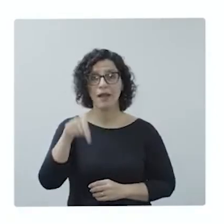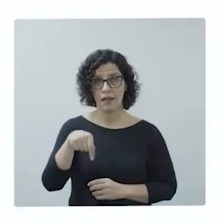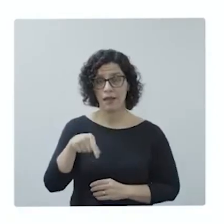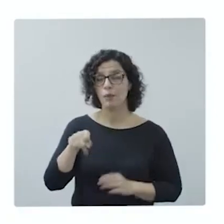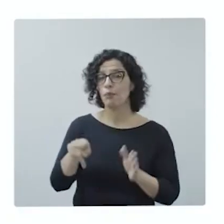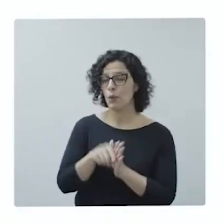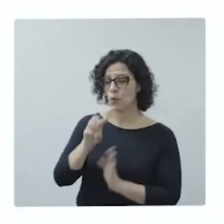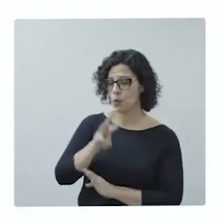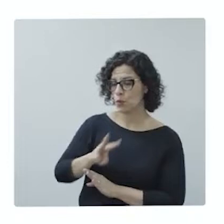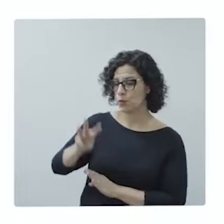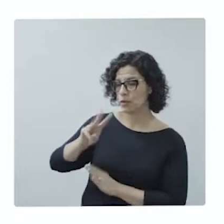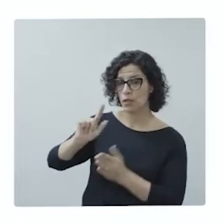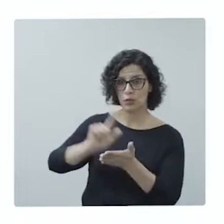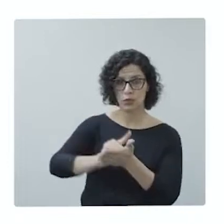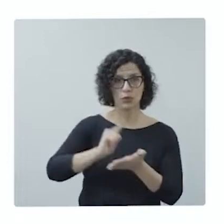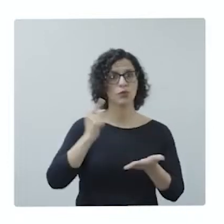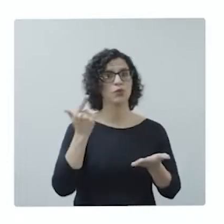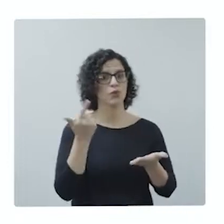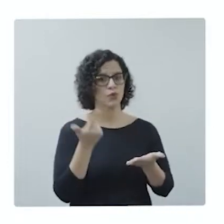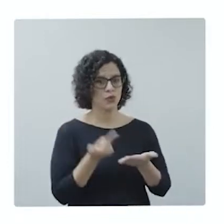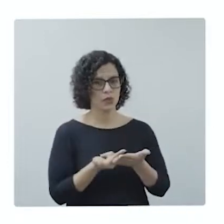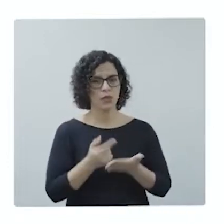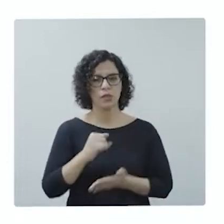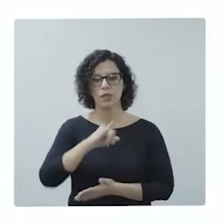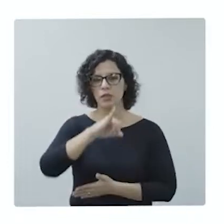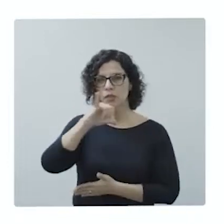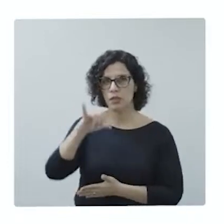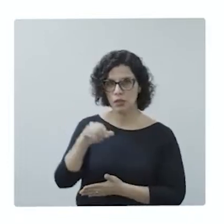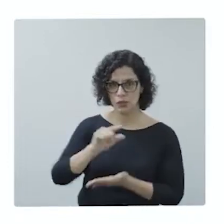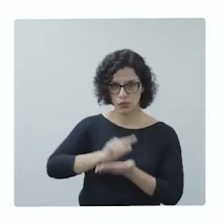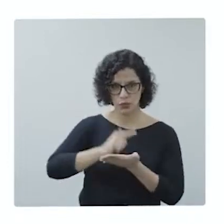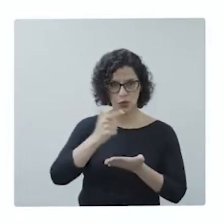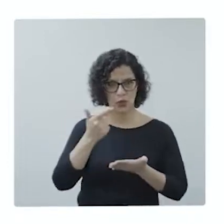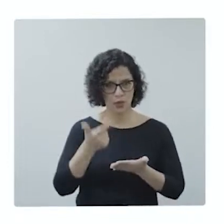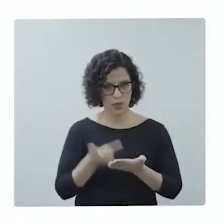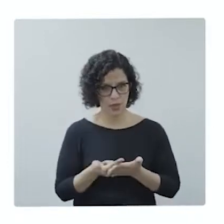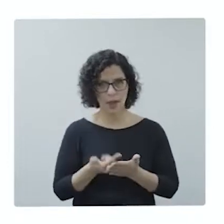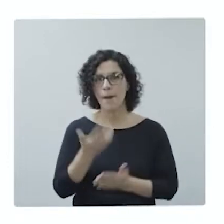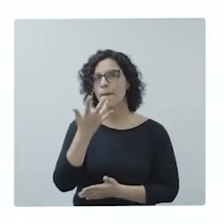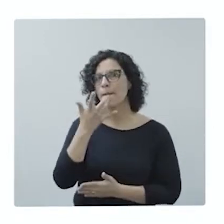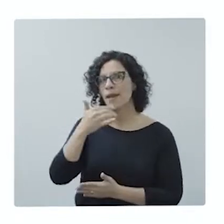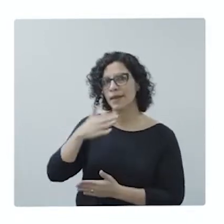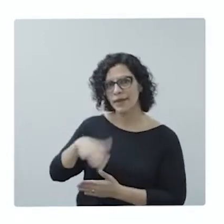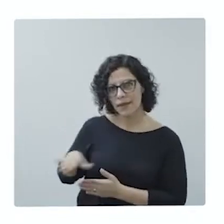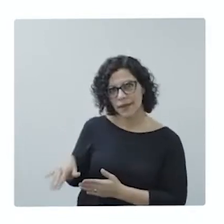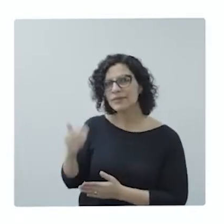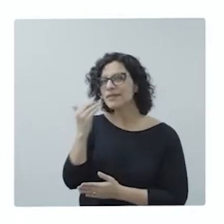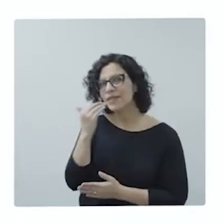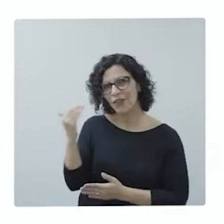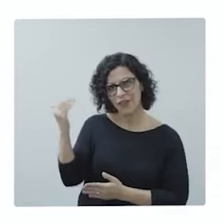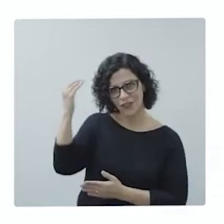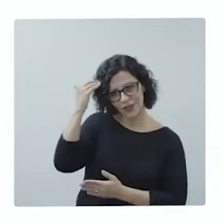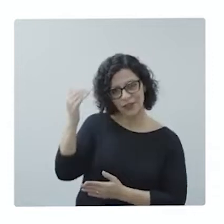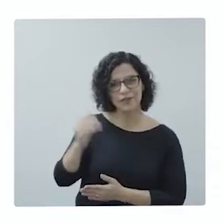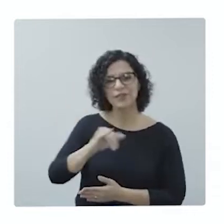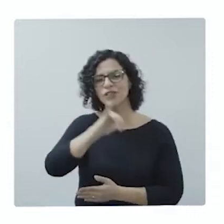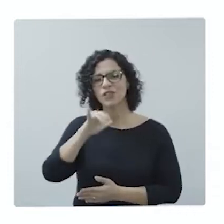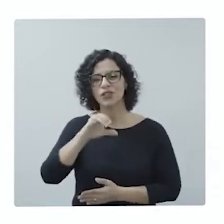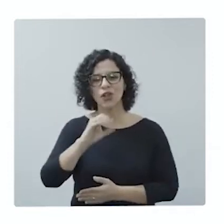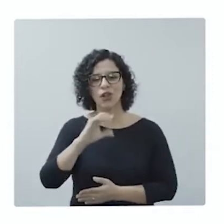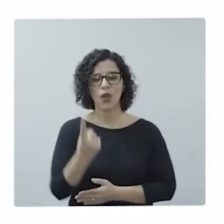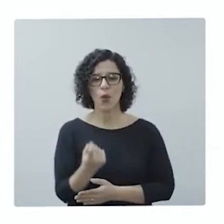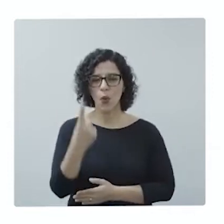O Joca é um jornal, é uma sigla, Jornal para Crianças e Adolescentes.